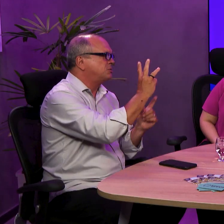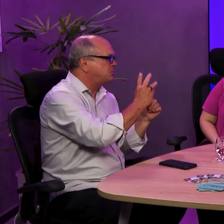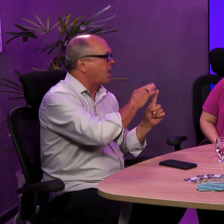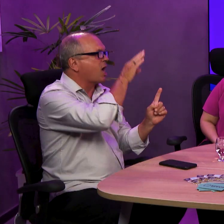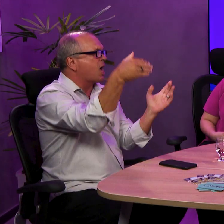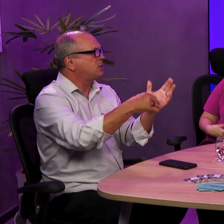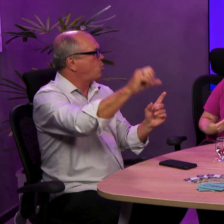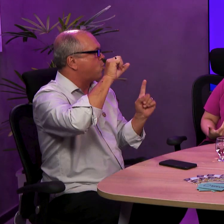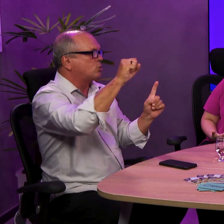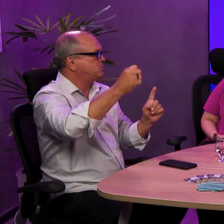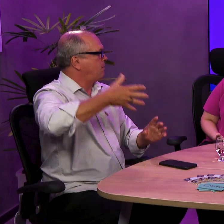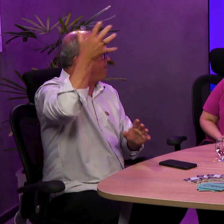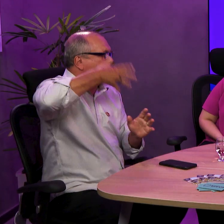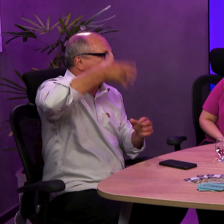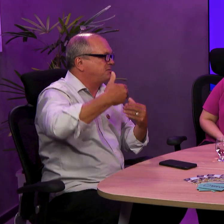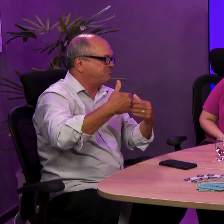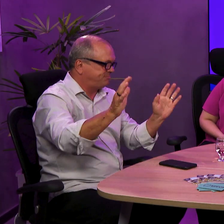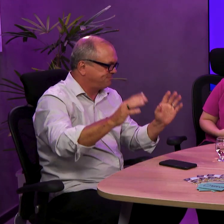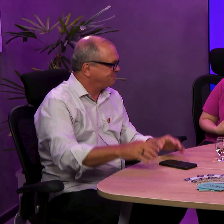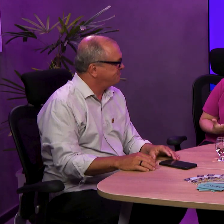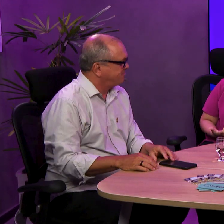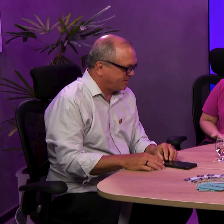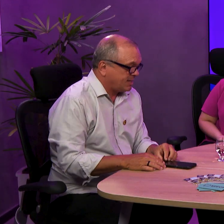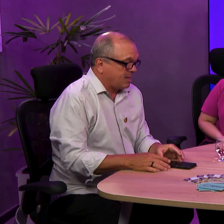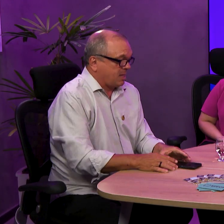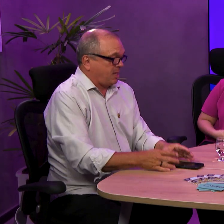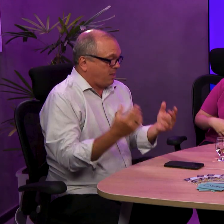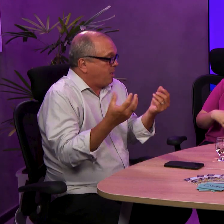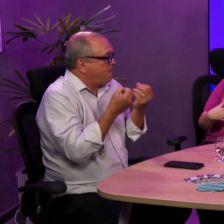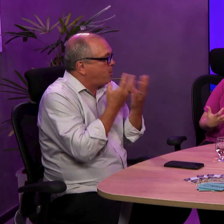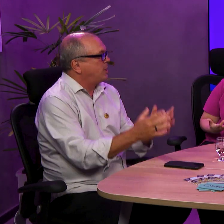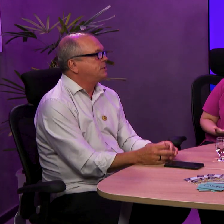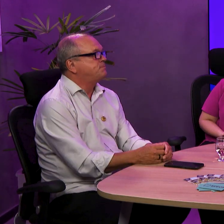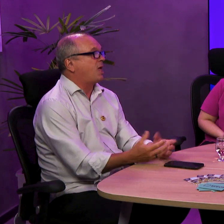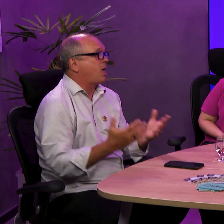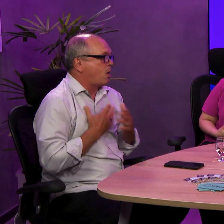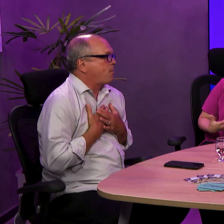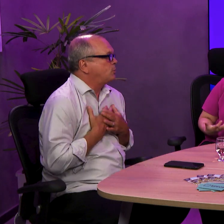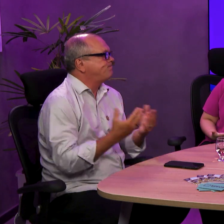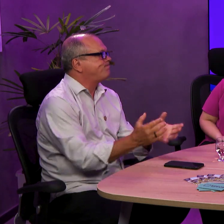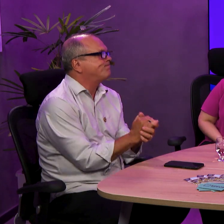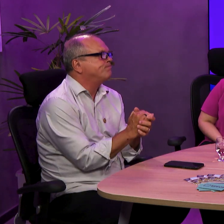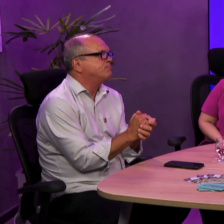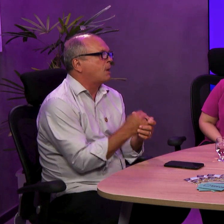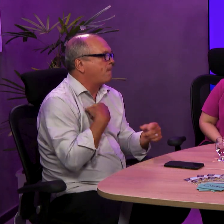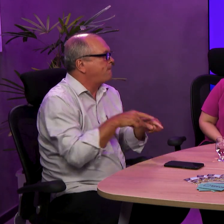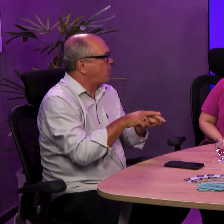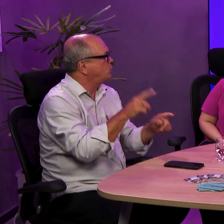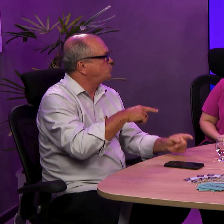Brasil. A gente começa umas 3 horas e vai até às 8, por ali na beira-mar, né, na estátua de